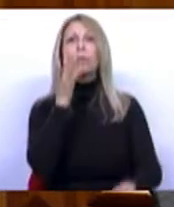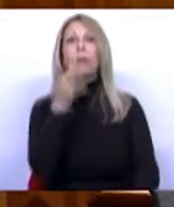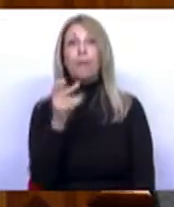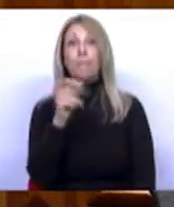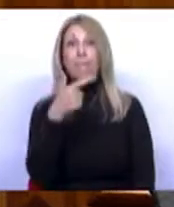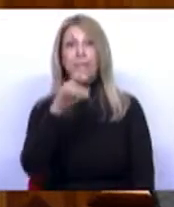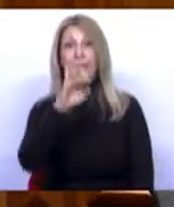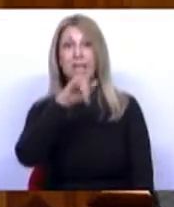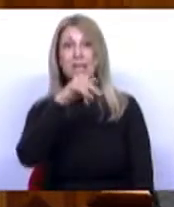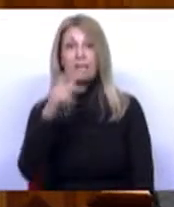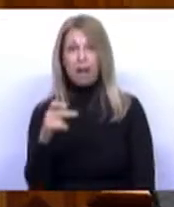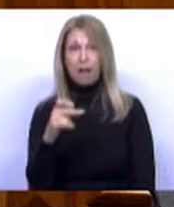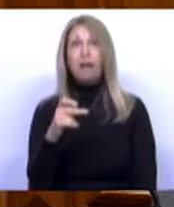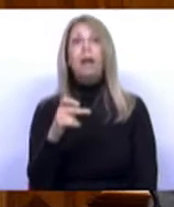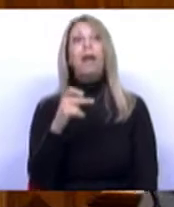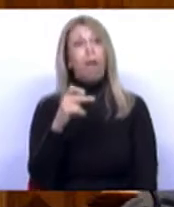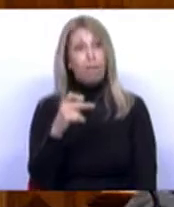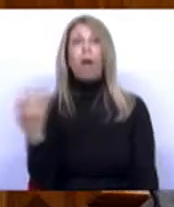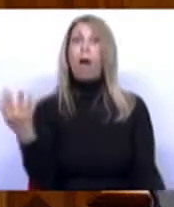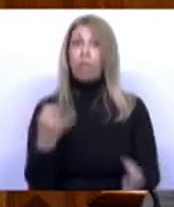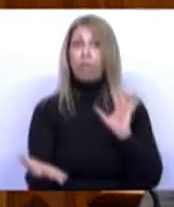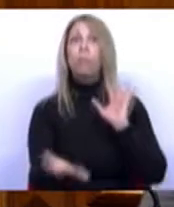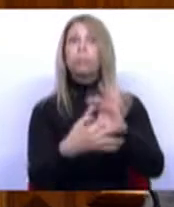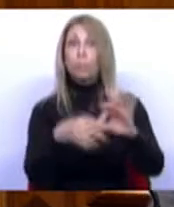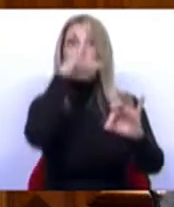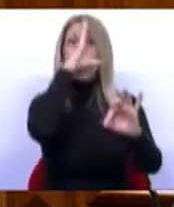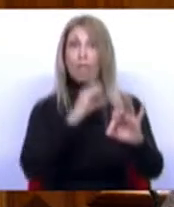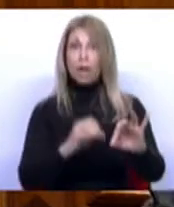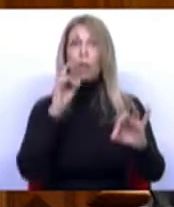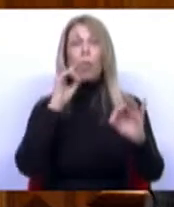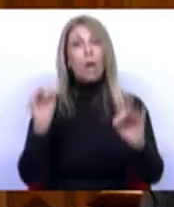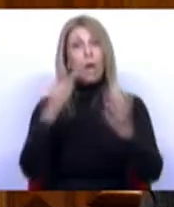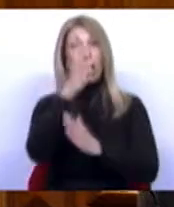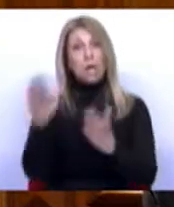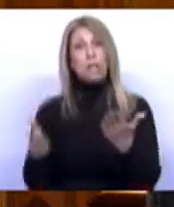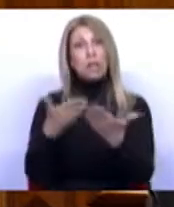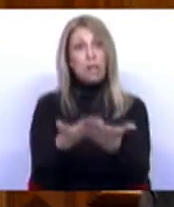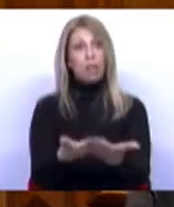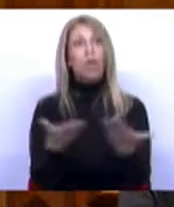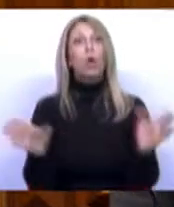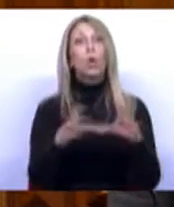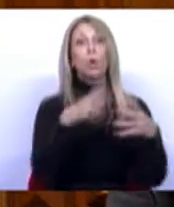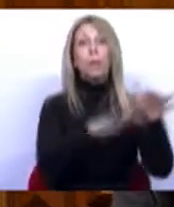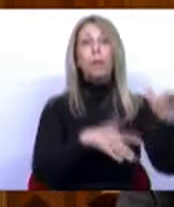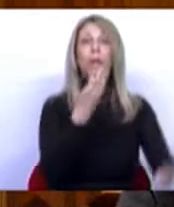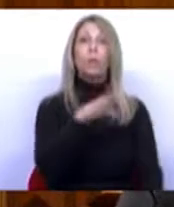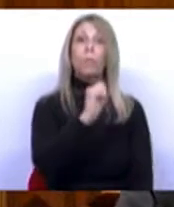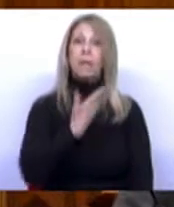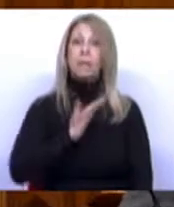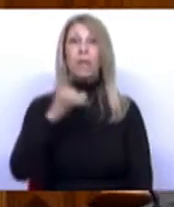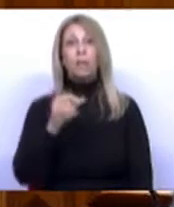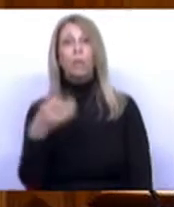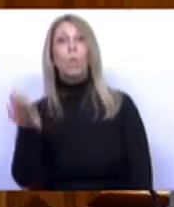Patrícia Dantas, para associar o Governo à iniciativa que tanto o Grupo Parlamentar do PSD como também o Grupo Parlamentar do PS têm,